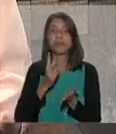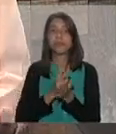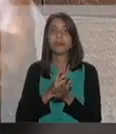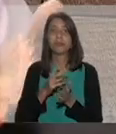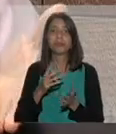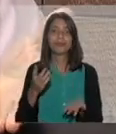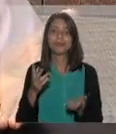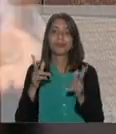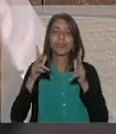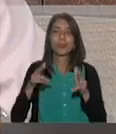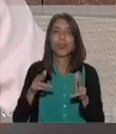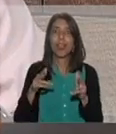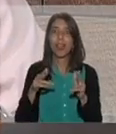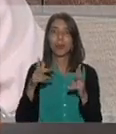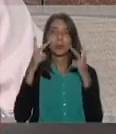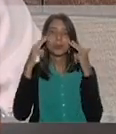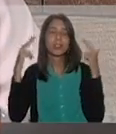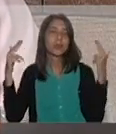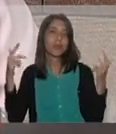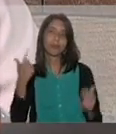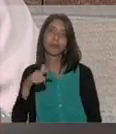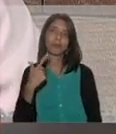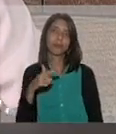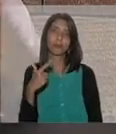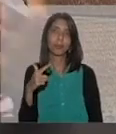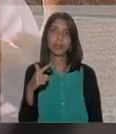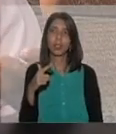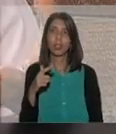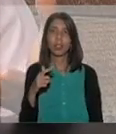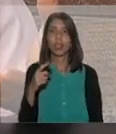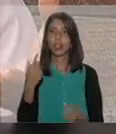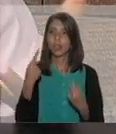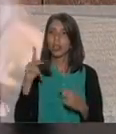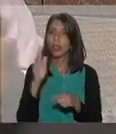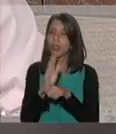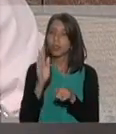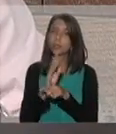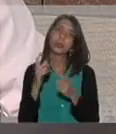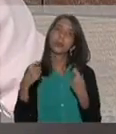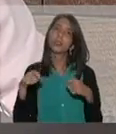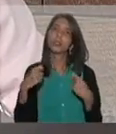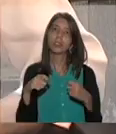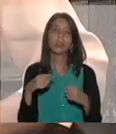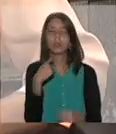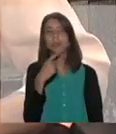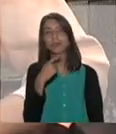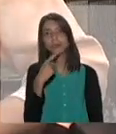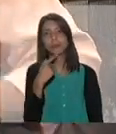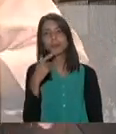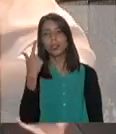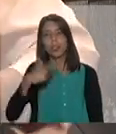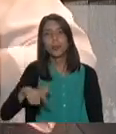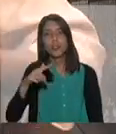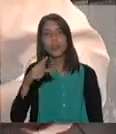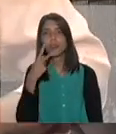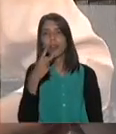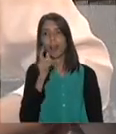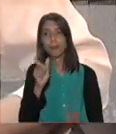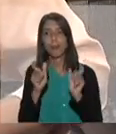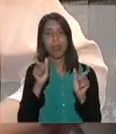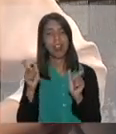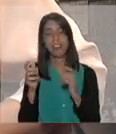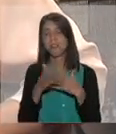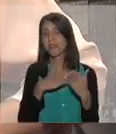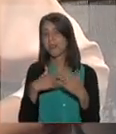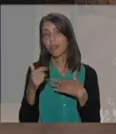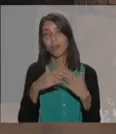não vai fluir. Eu vou repetir. Isso, não vai fluir. Palavras, quer dizer, eu não tenho uma contribuição aqui. Né? E aí não funciona. Repetir palavra qualquer um faz.